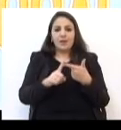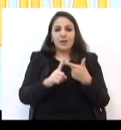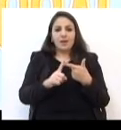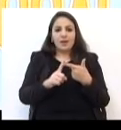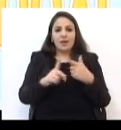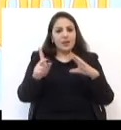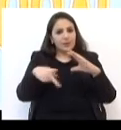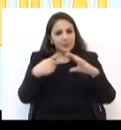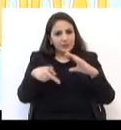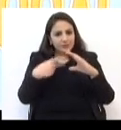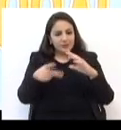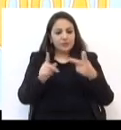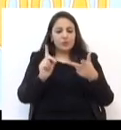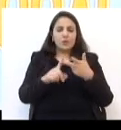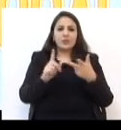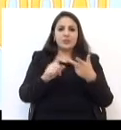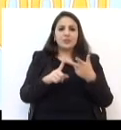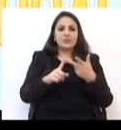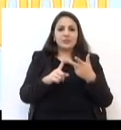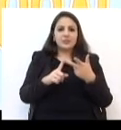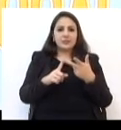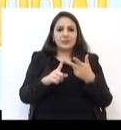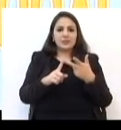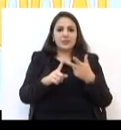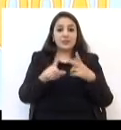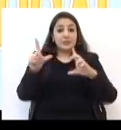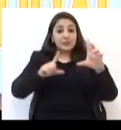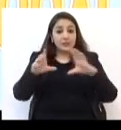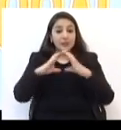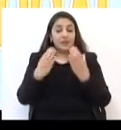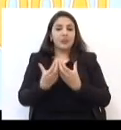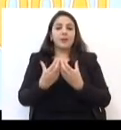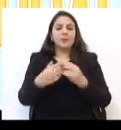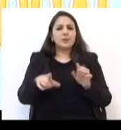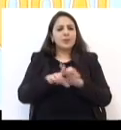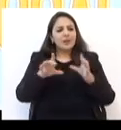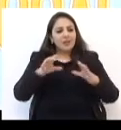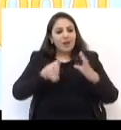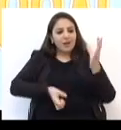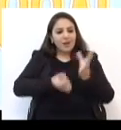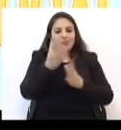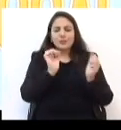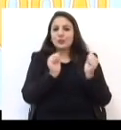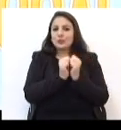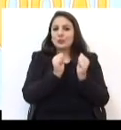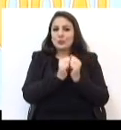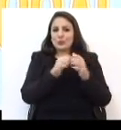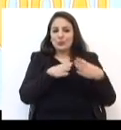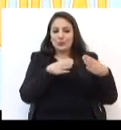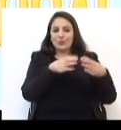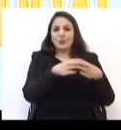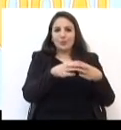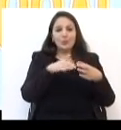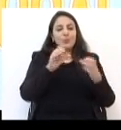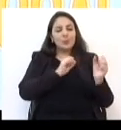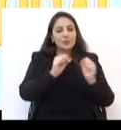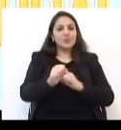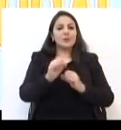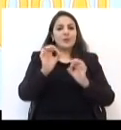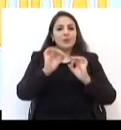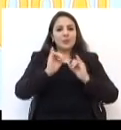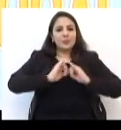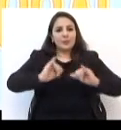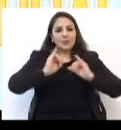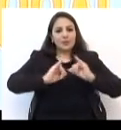TV Câmara e membros da Academia Passo Fundense de Letras. Então essa construção coletiva é que possibilitou que